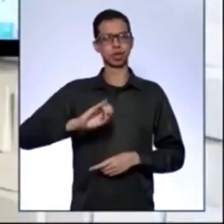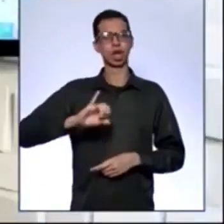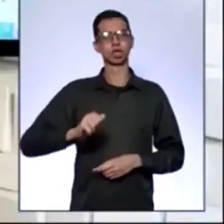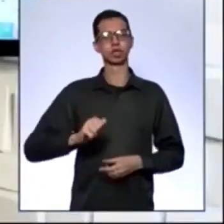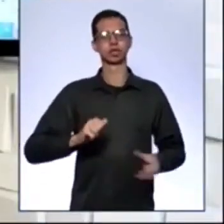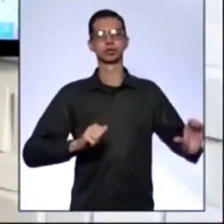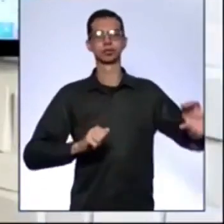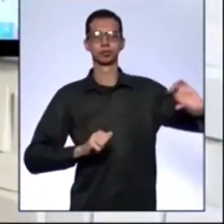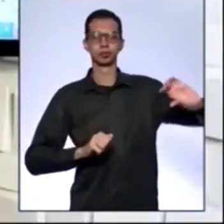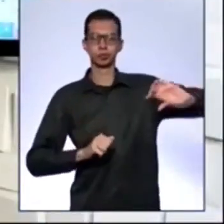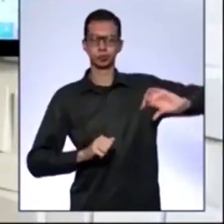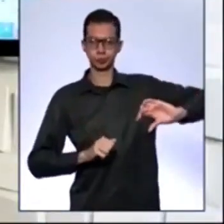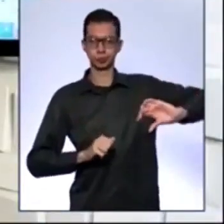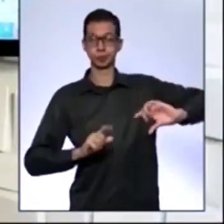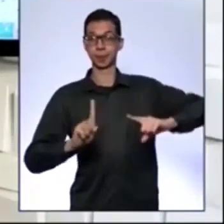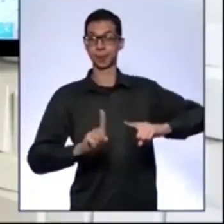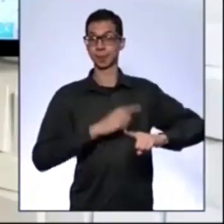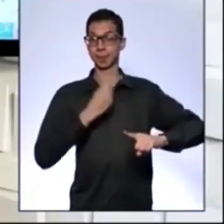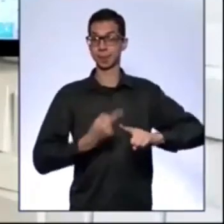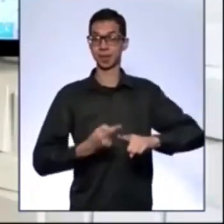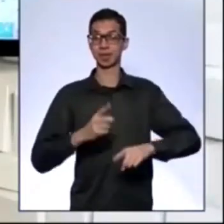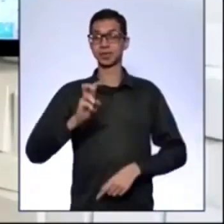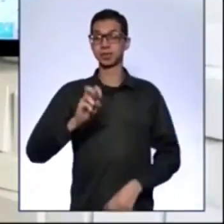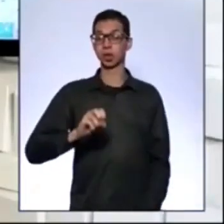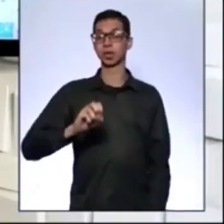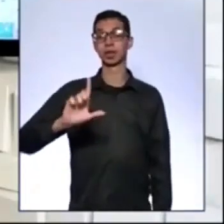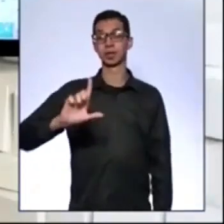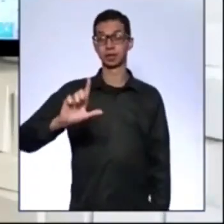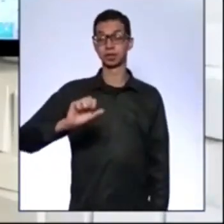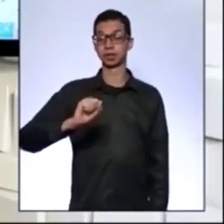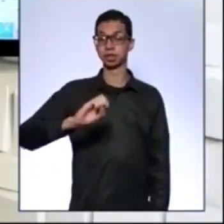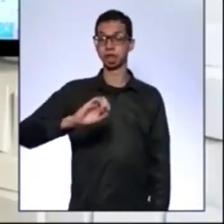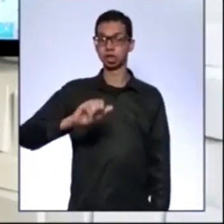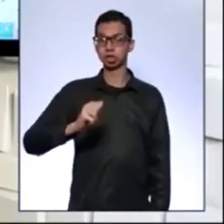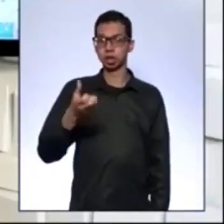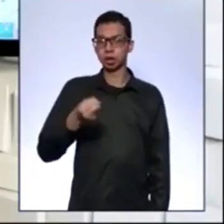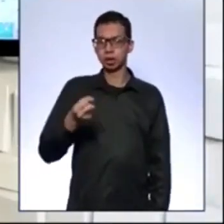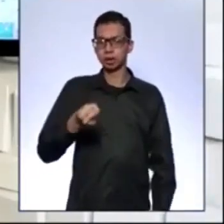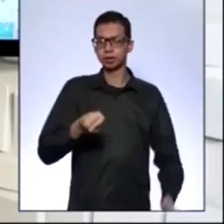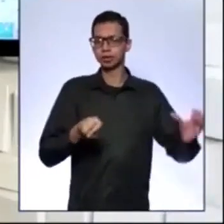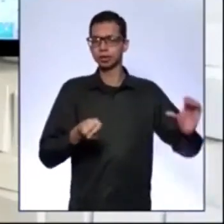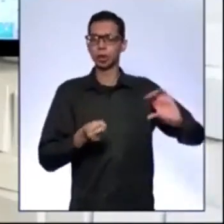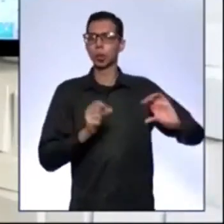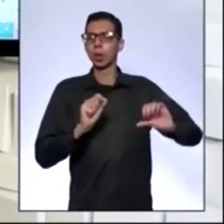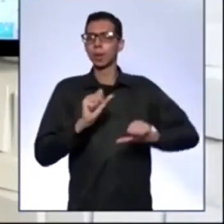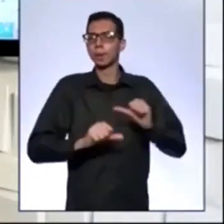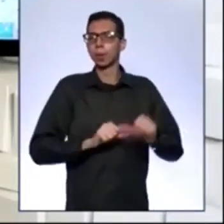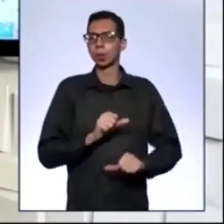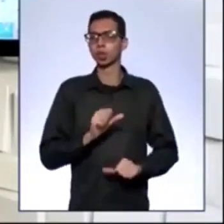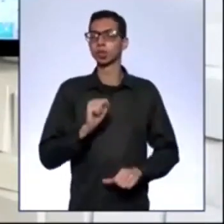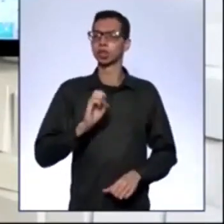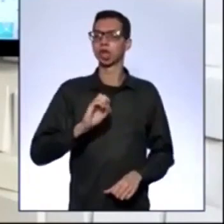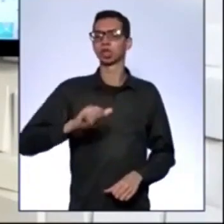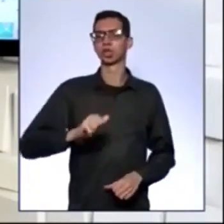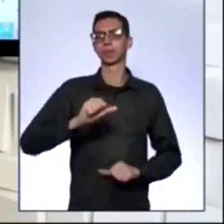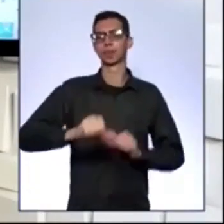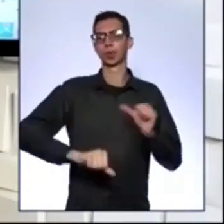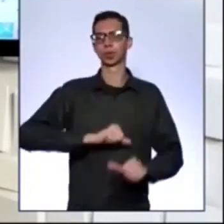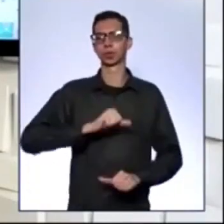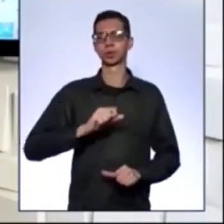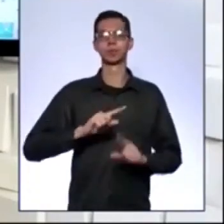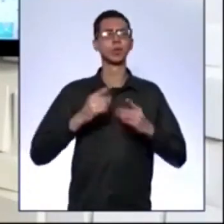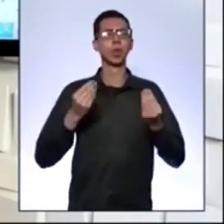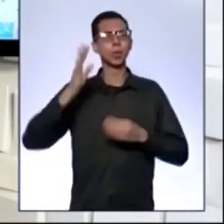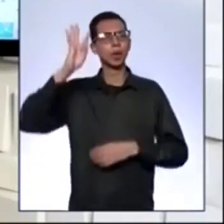você vai há 50 litros de leite de soja o que que muda leite de soja muda como é que